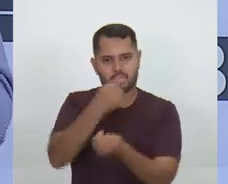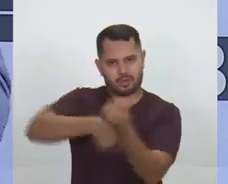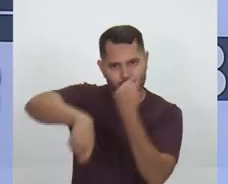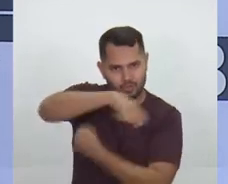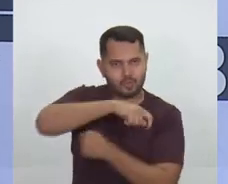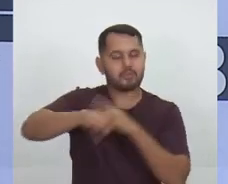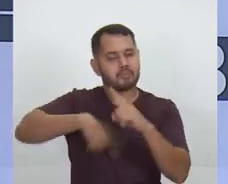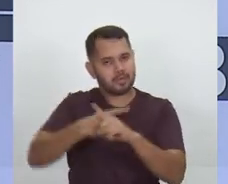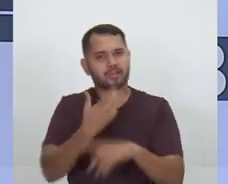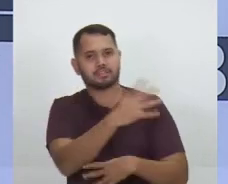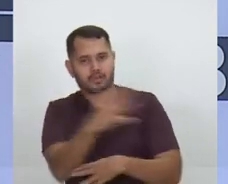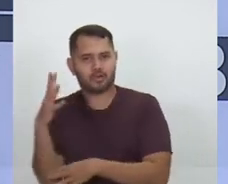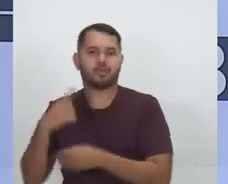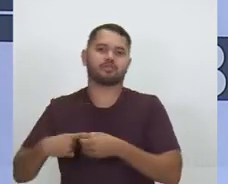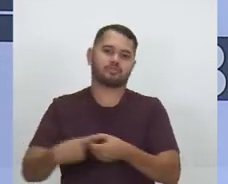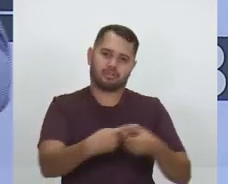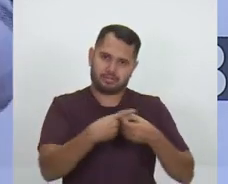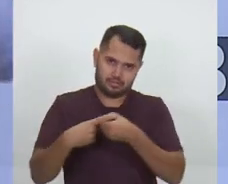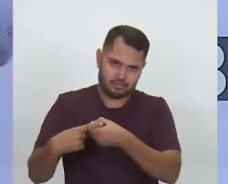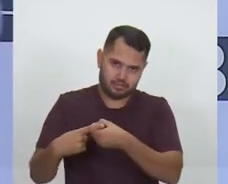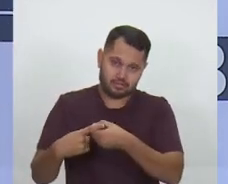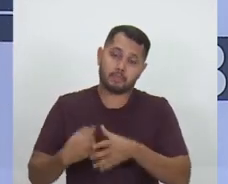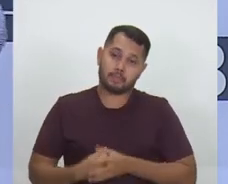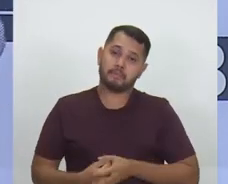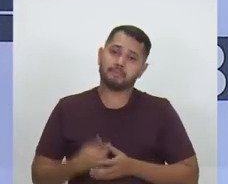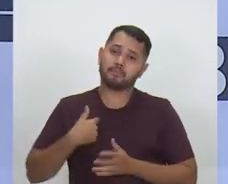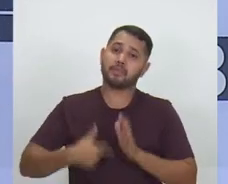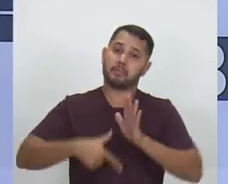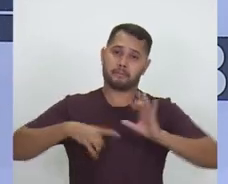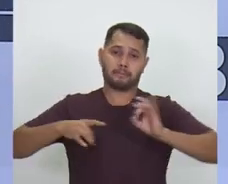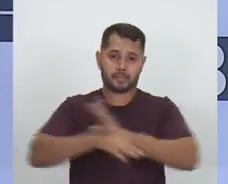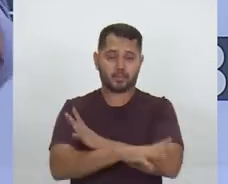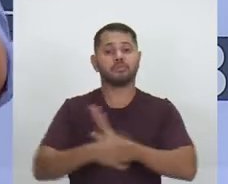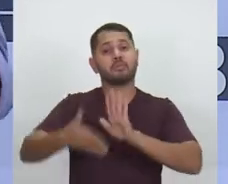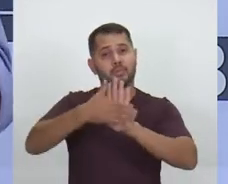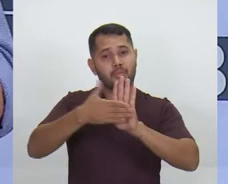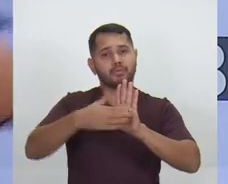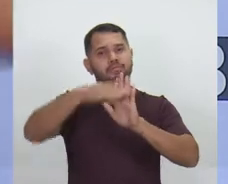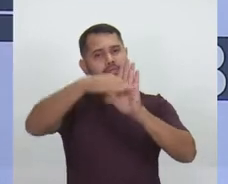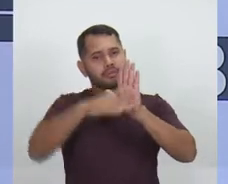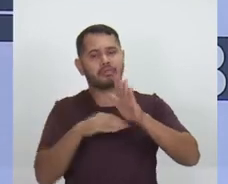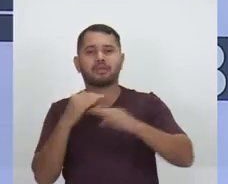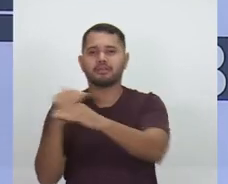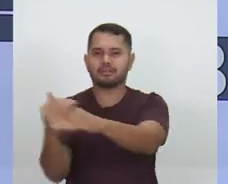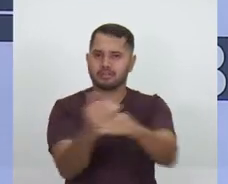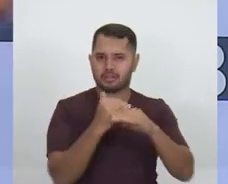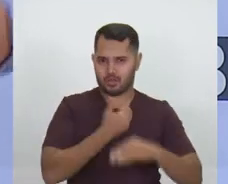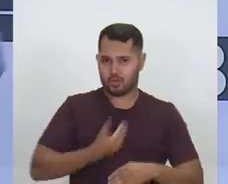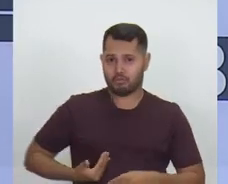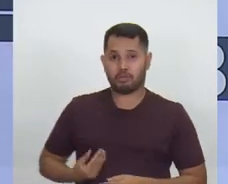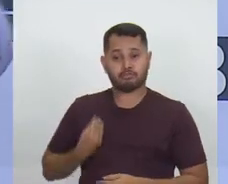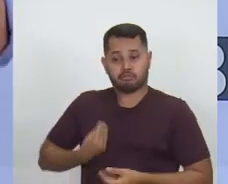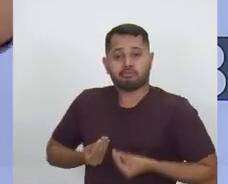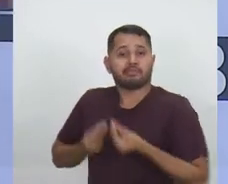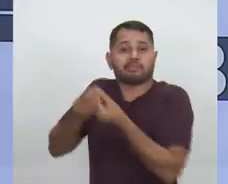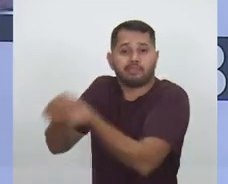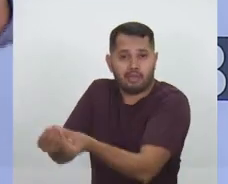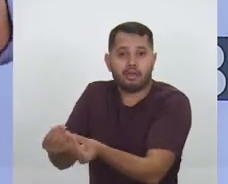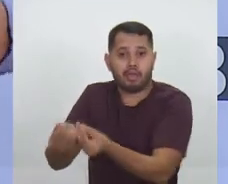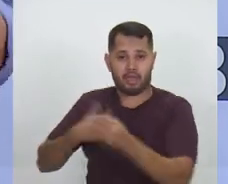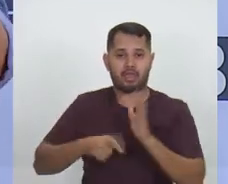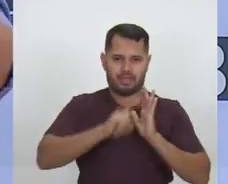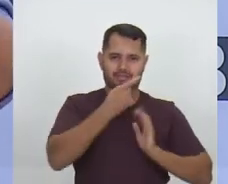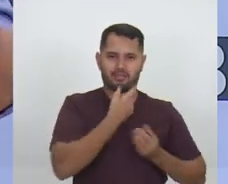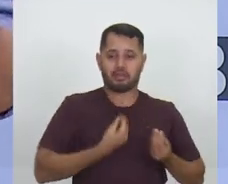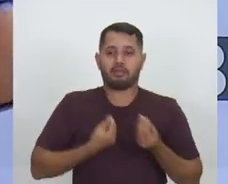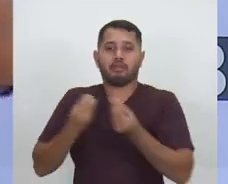do interior do estado do amazonas eu deixei pronto uma proposta de zoneamento para o governo atual poder dar segmento